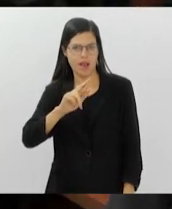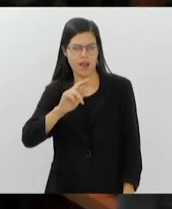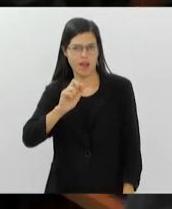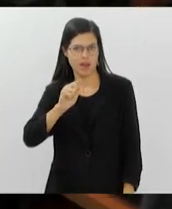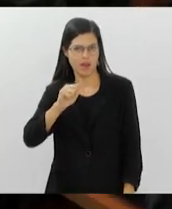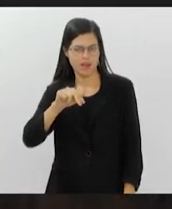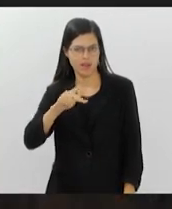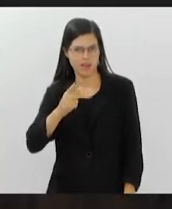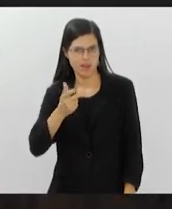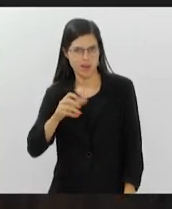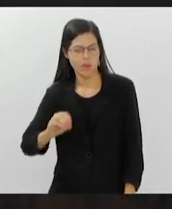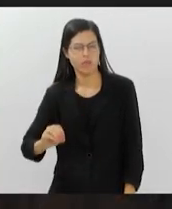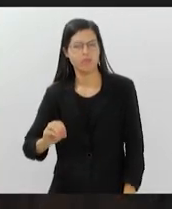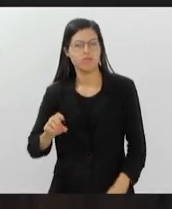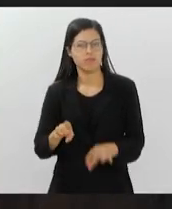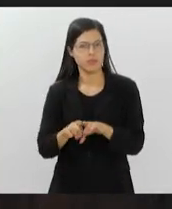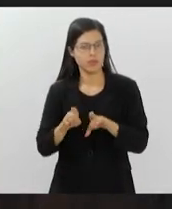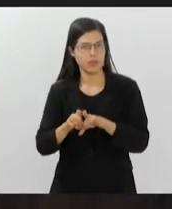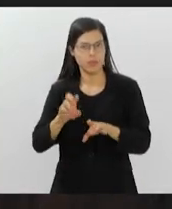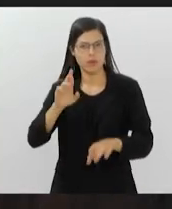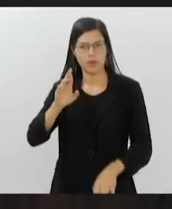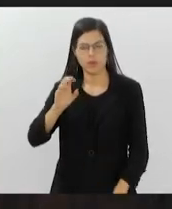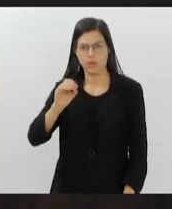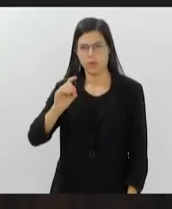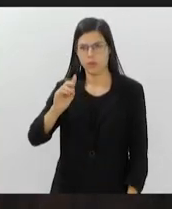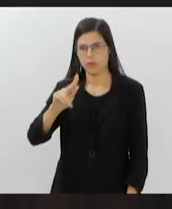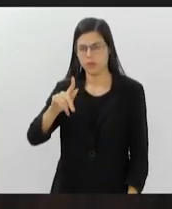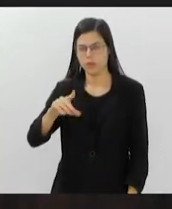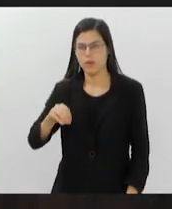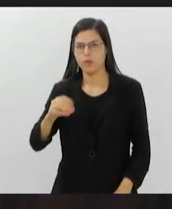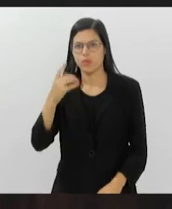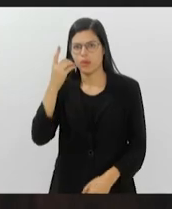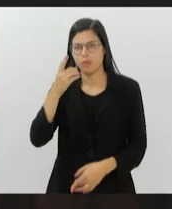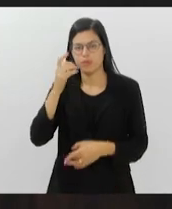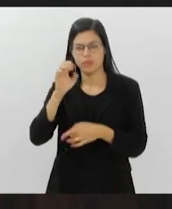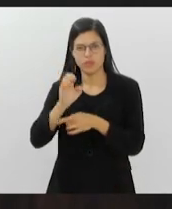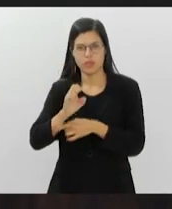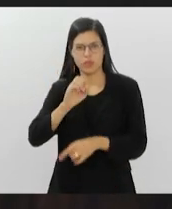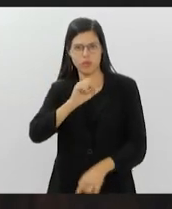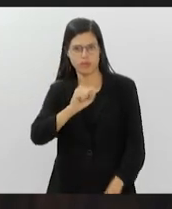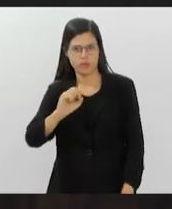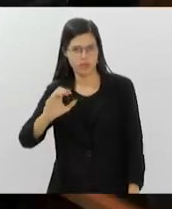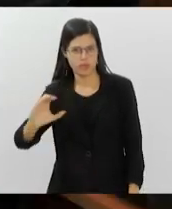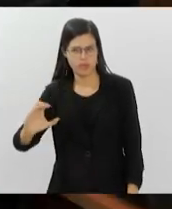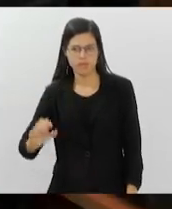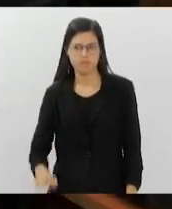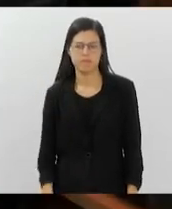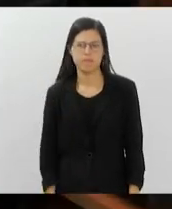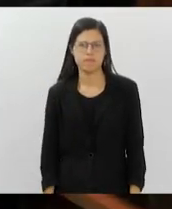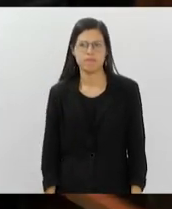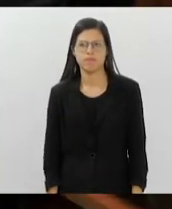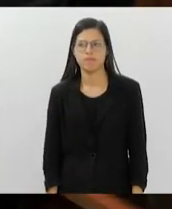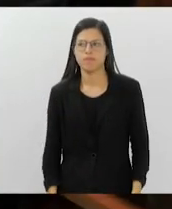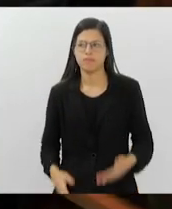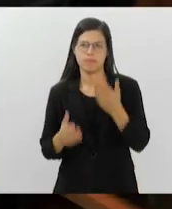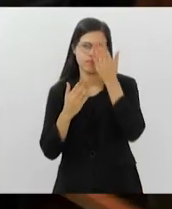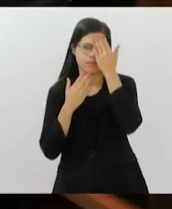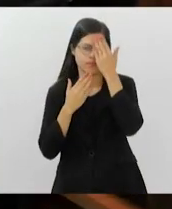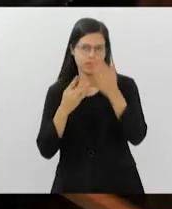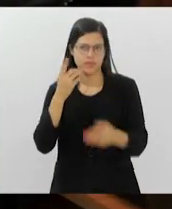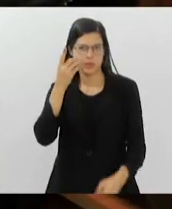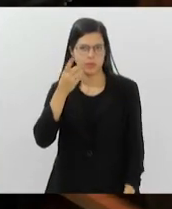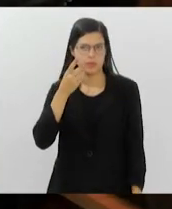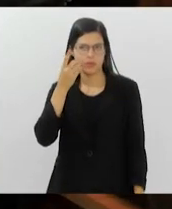Curso. Também o Rodrigo Minotto, deputado estadual de Santa Catarina. Muito obrigada,